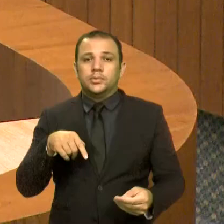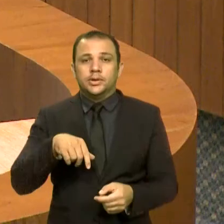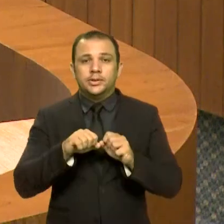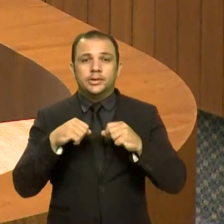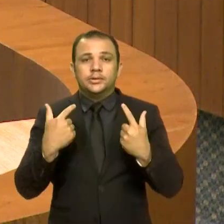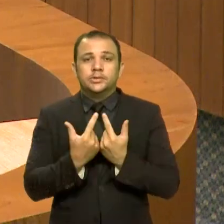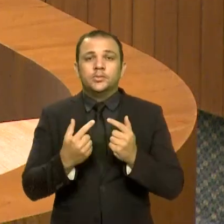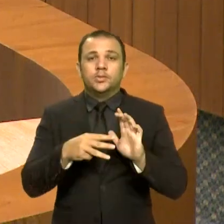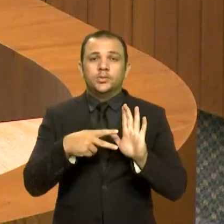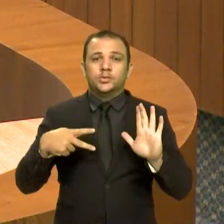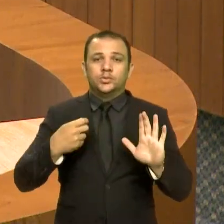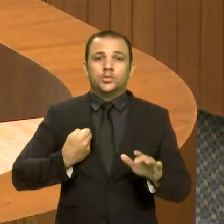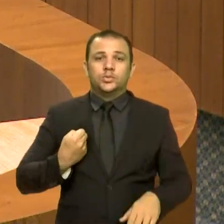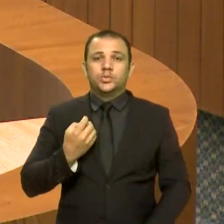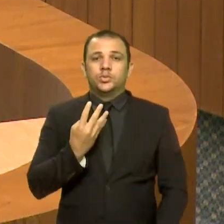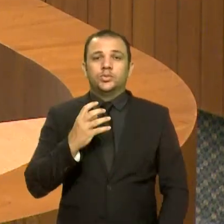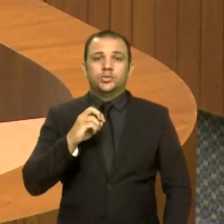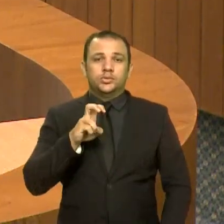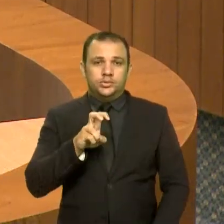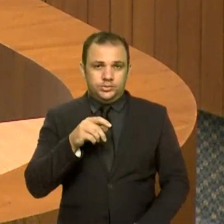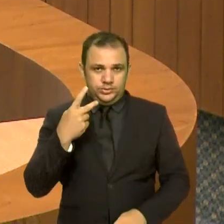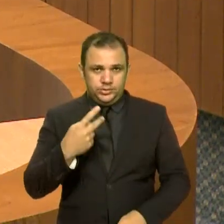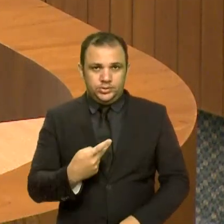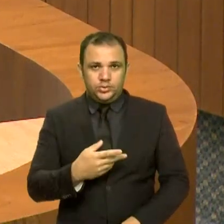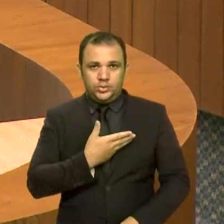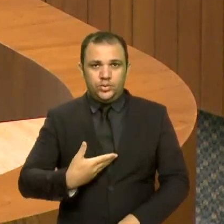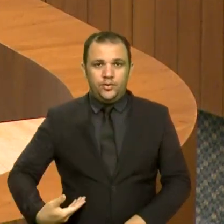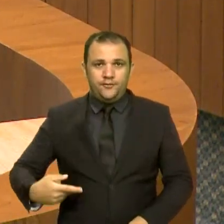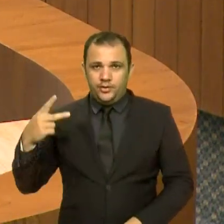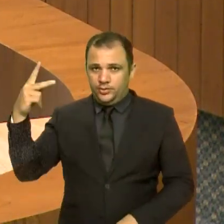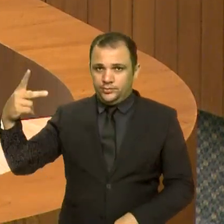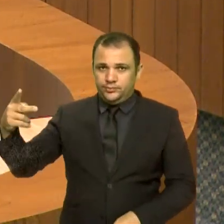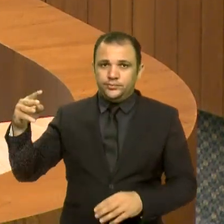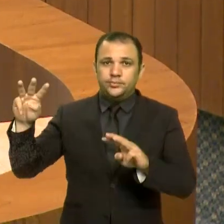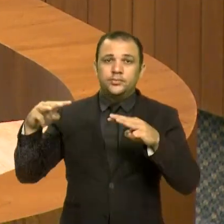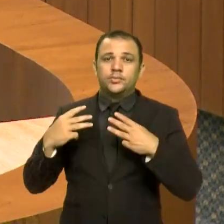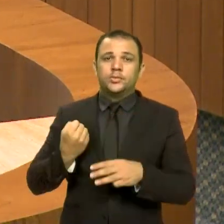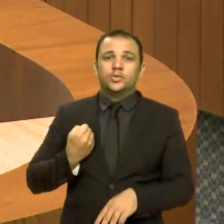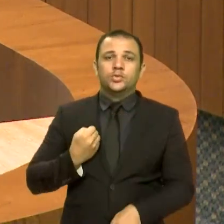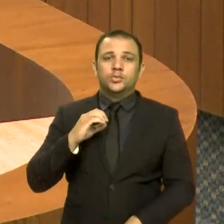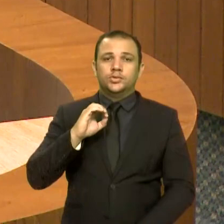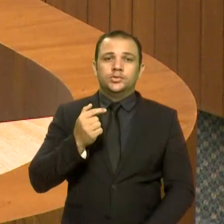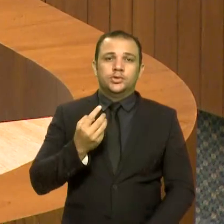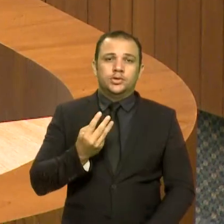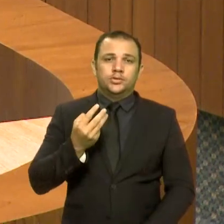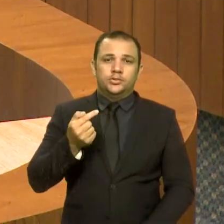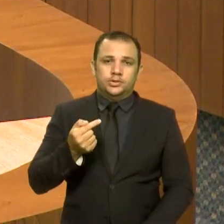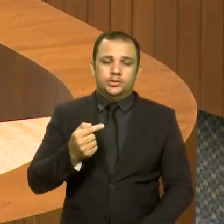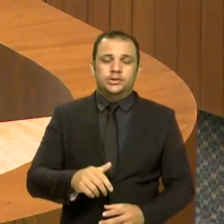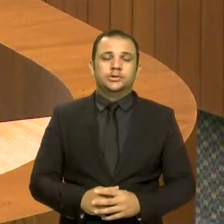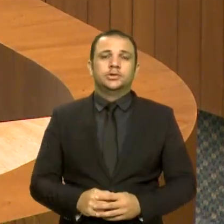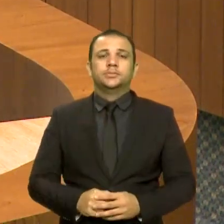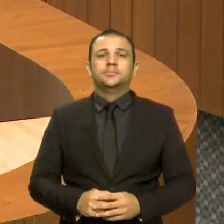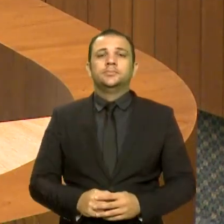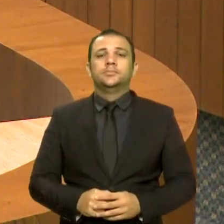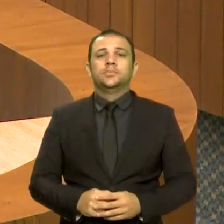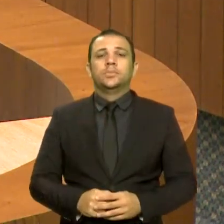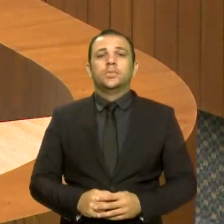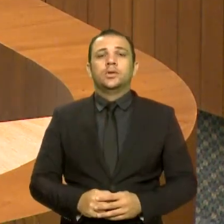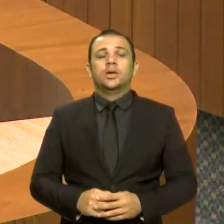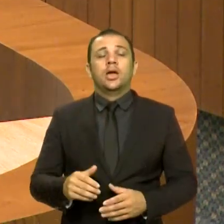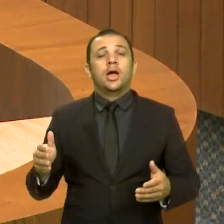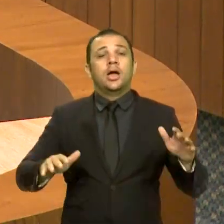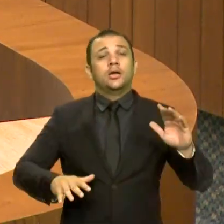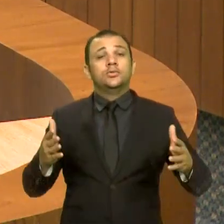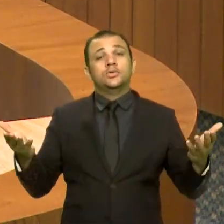número 405, encaminhada pela mensagem 037. E da manhã de hoje, pode perguntar, deputado